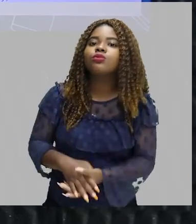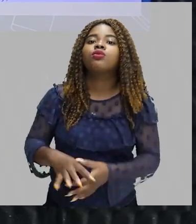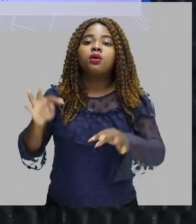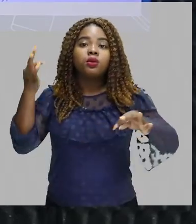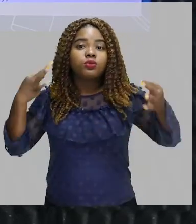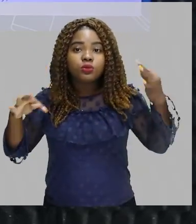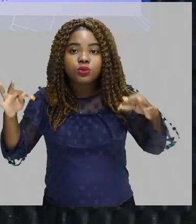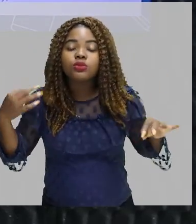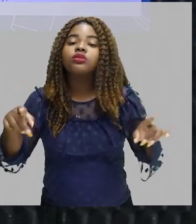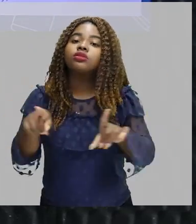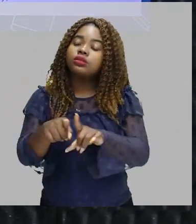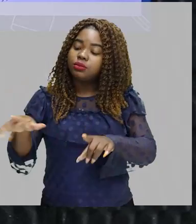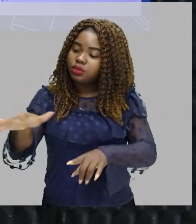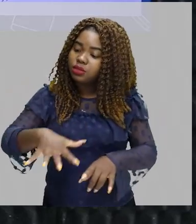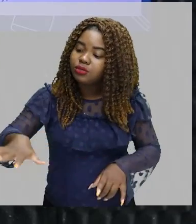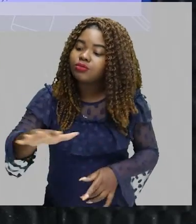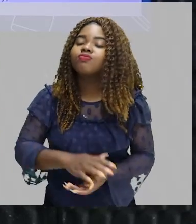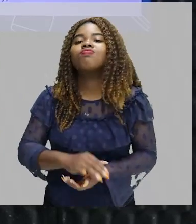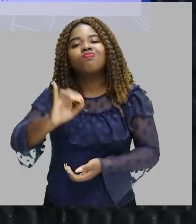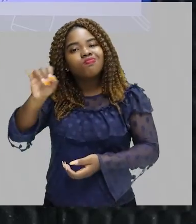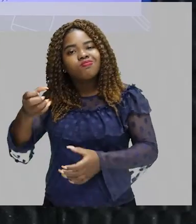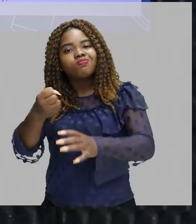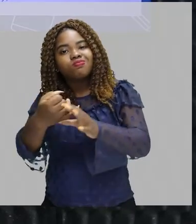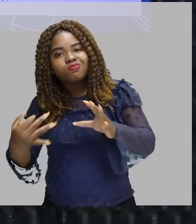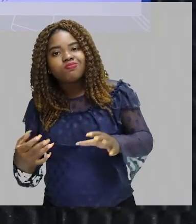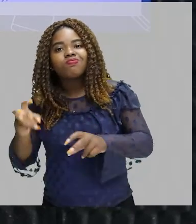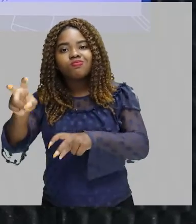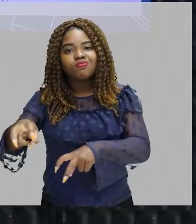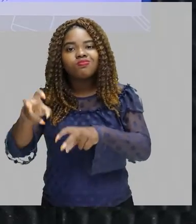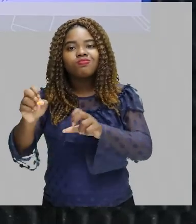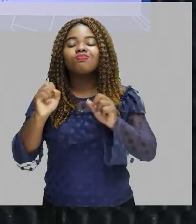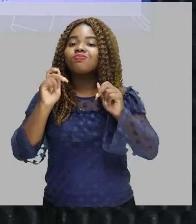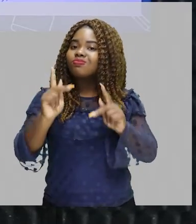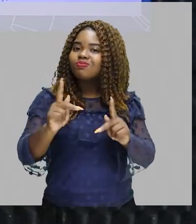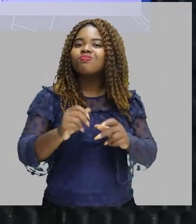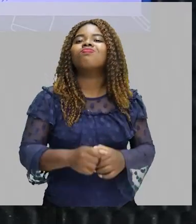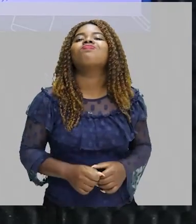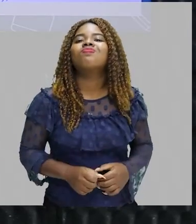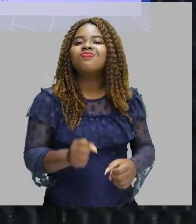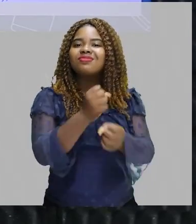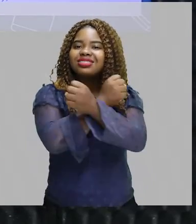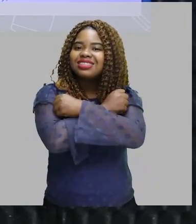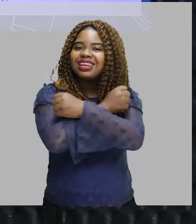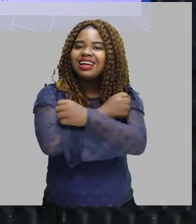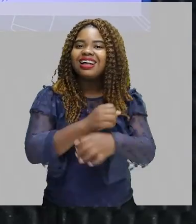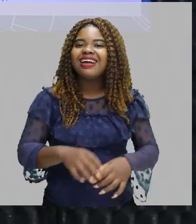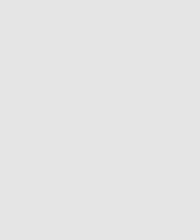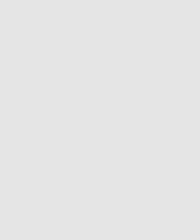espaços, tudo se aproveitando dessas características rurais. Belezinha, galera? Valeu!